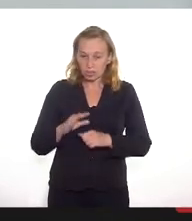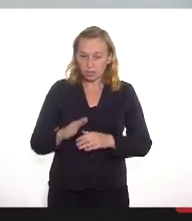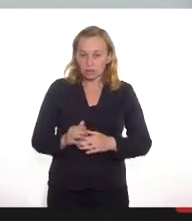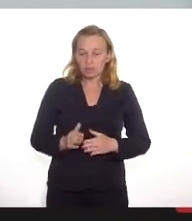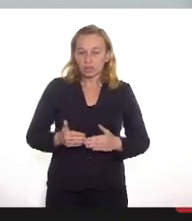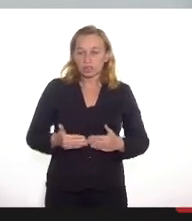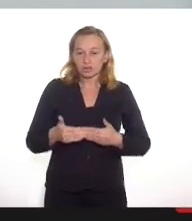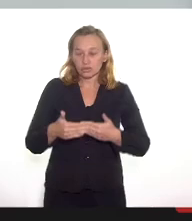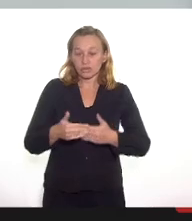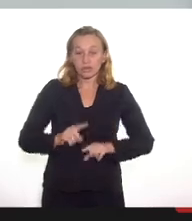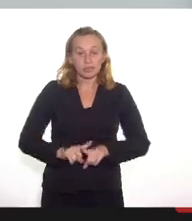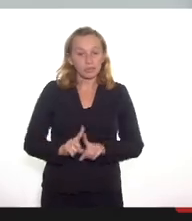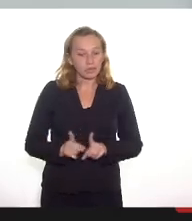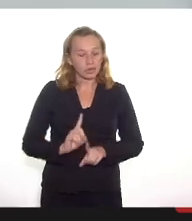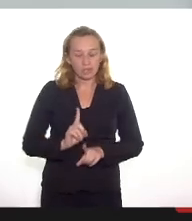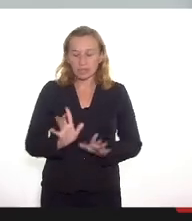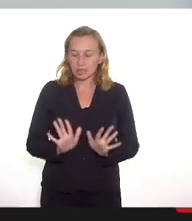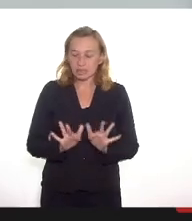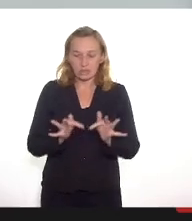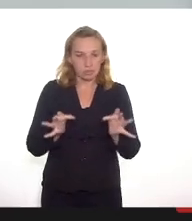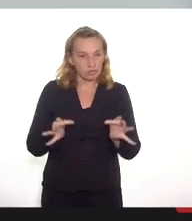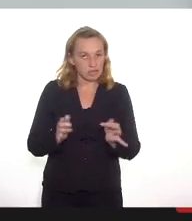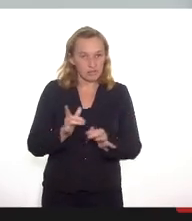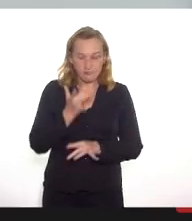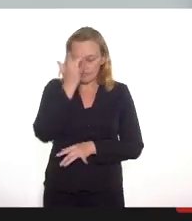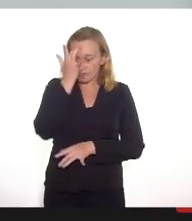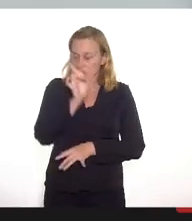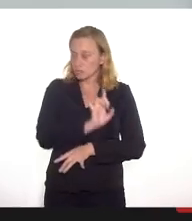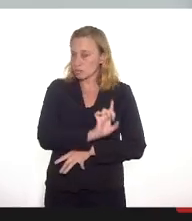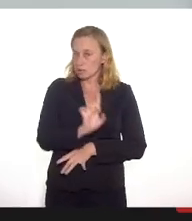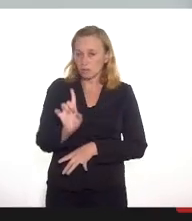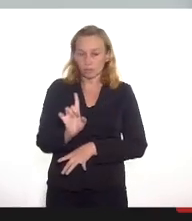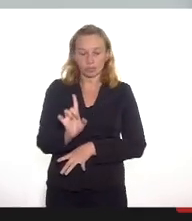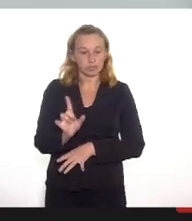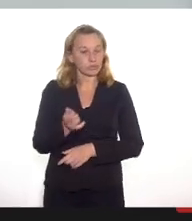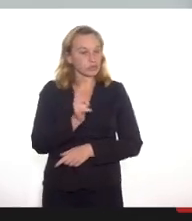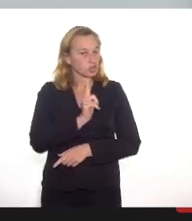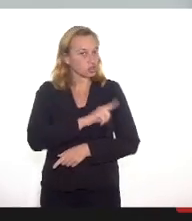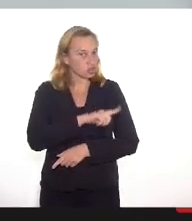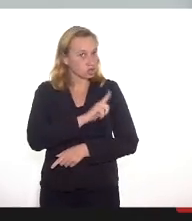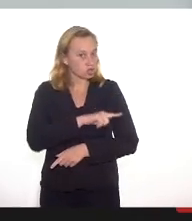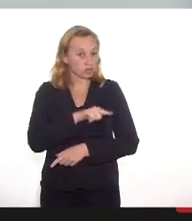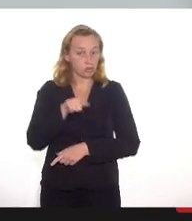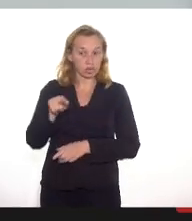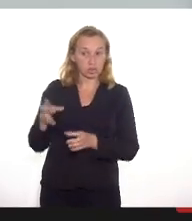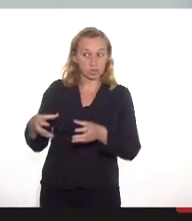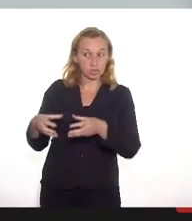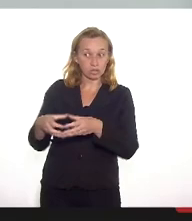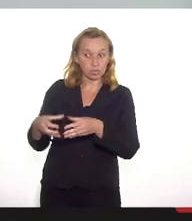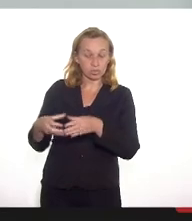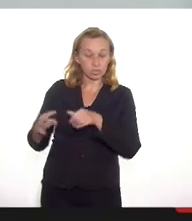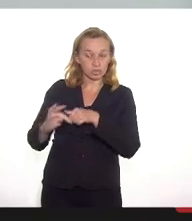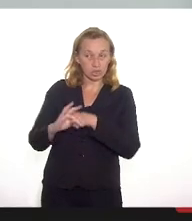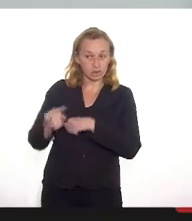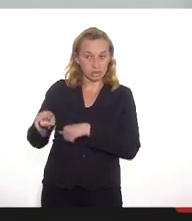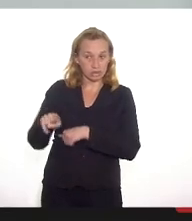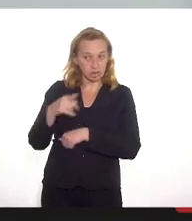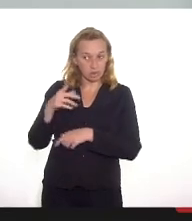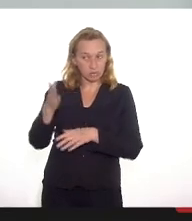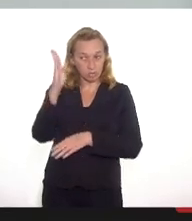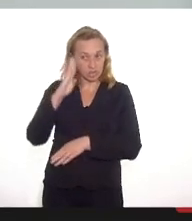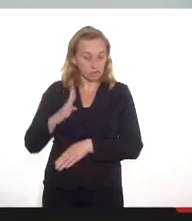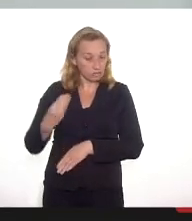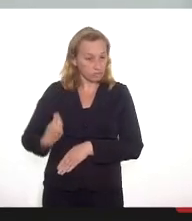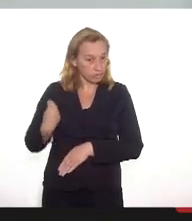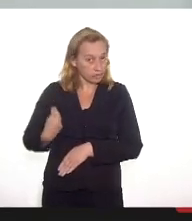frente mas que também tô na gestão não é simples não é fácil não é fácil fazer a gestão dessa mais grave com alegria que o Brasil